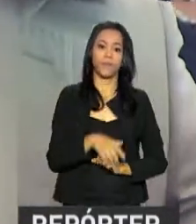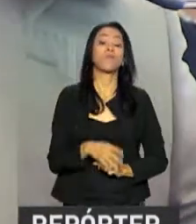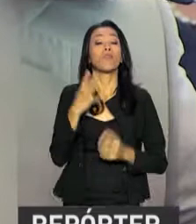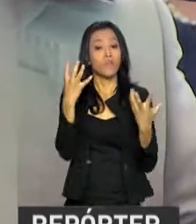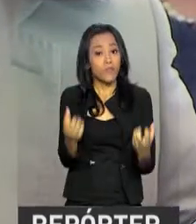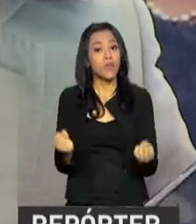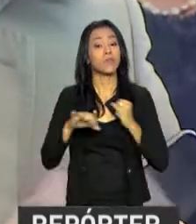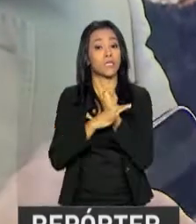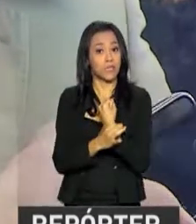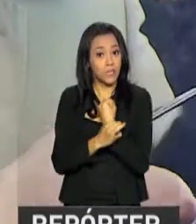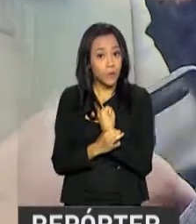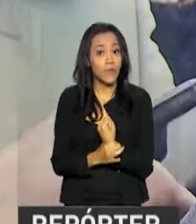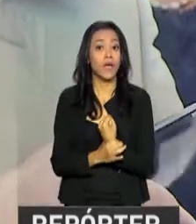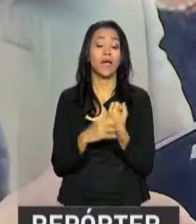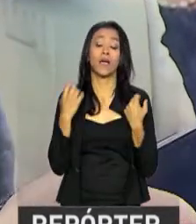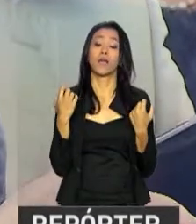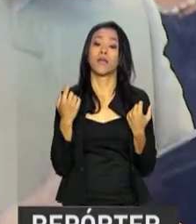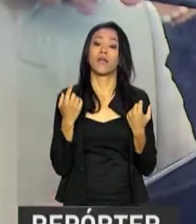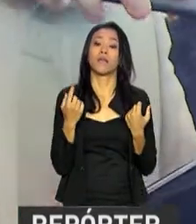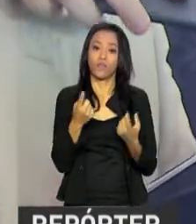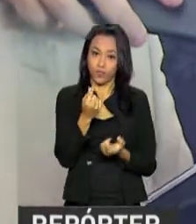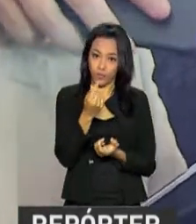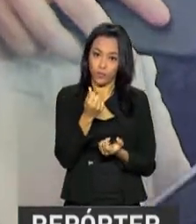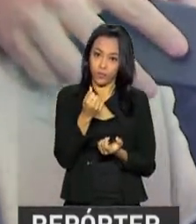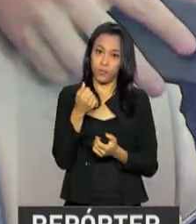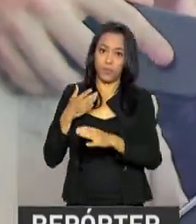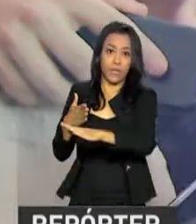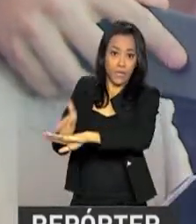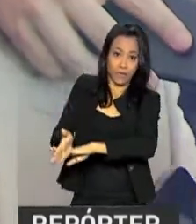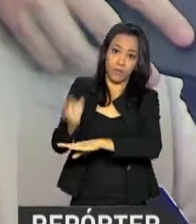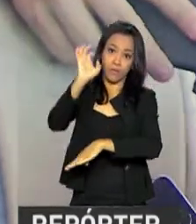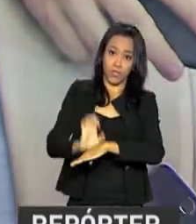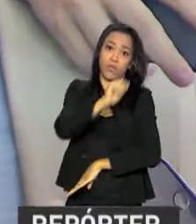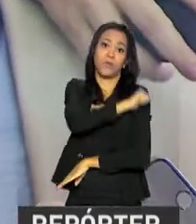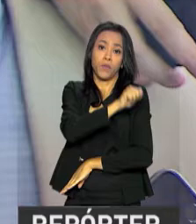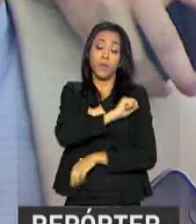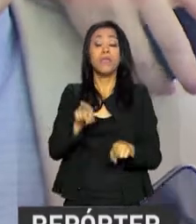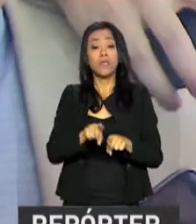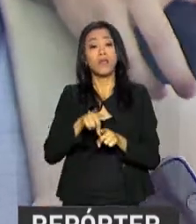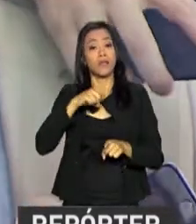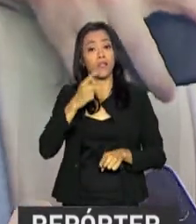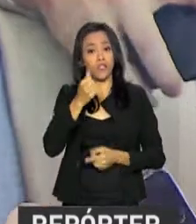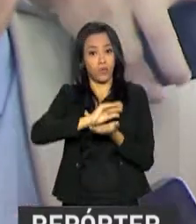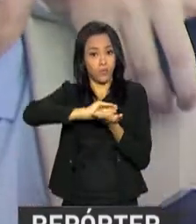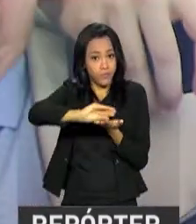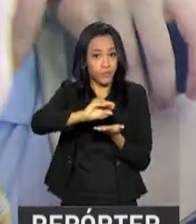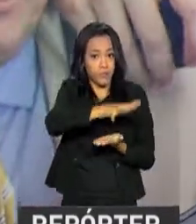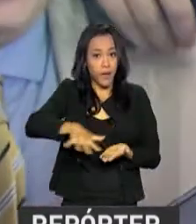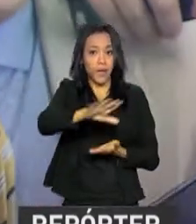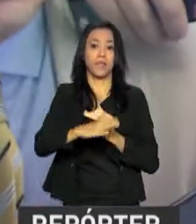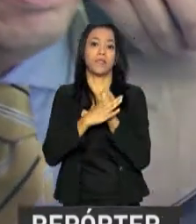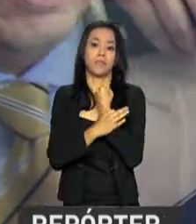recursos para intervenção no rio de janeiro e vamos garantir recursos à segurança isso já está definido ea segurar